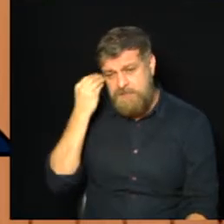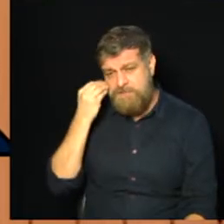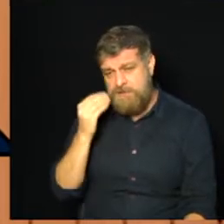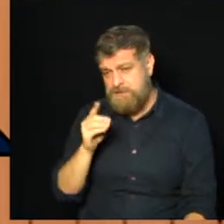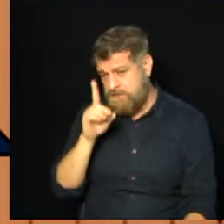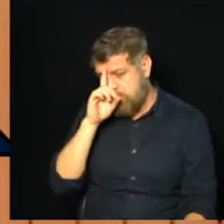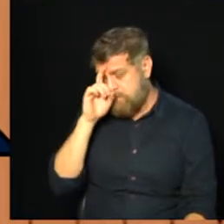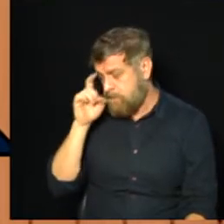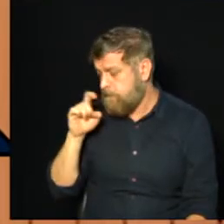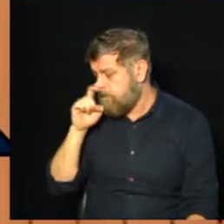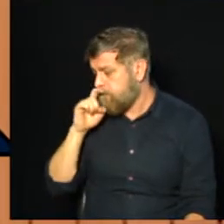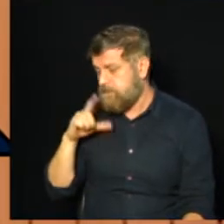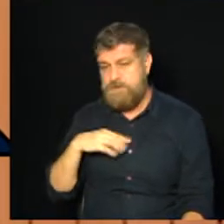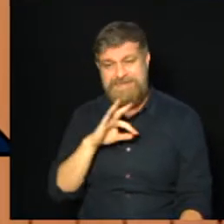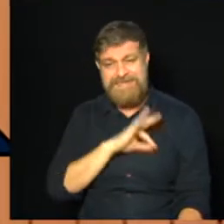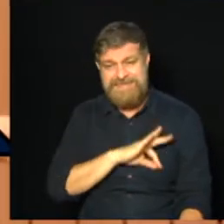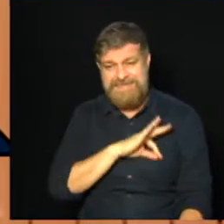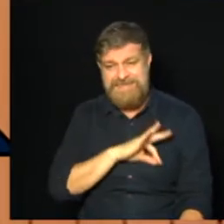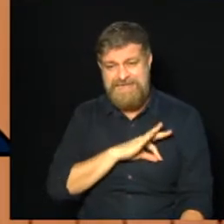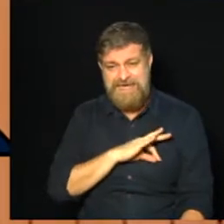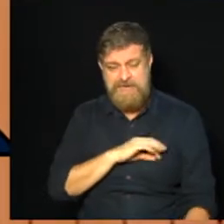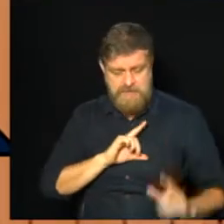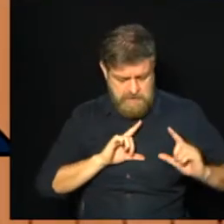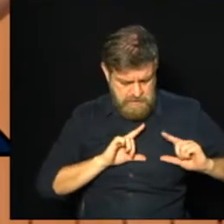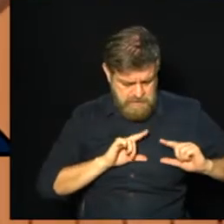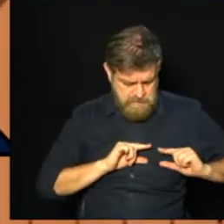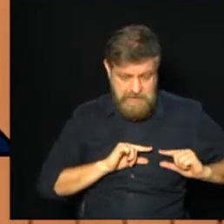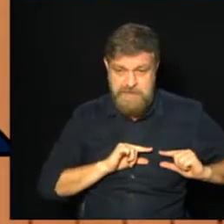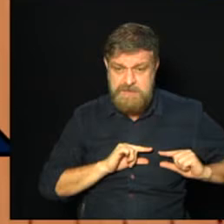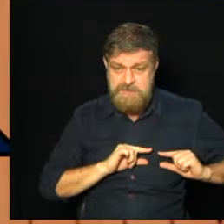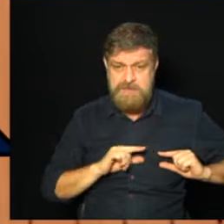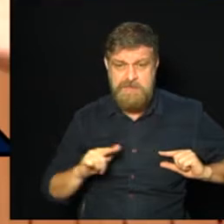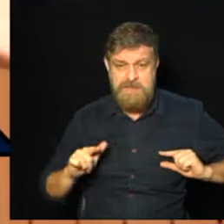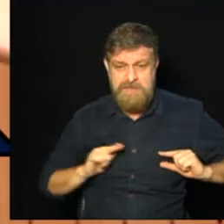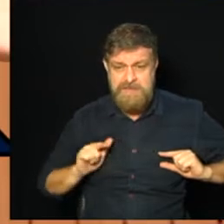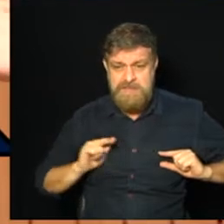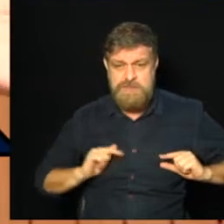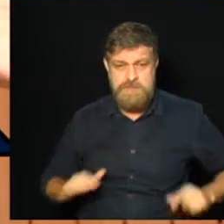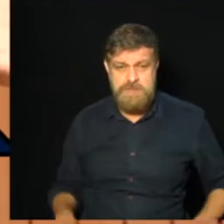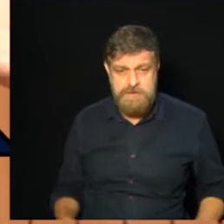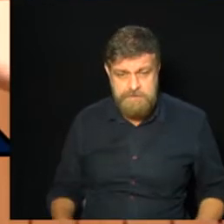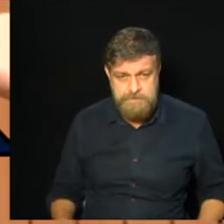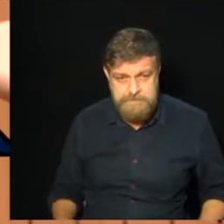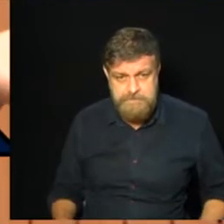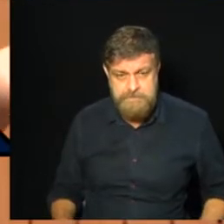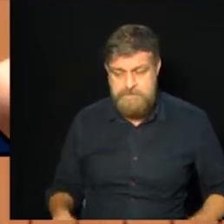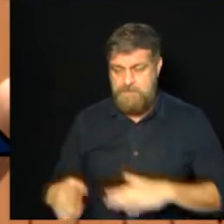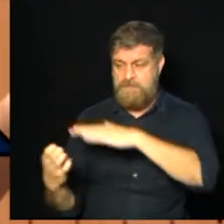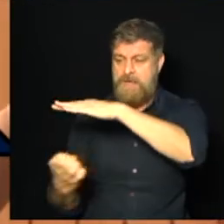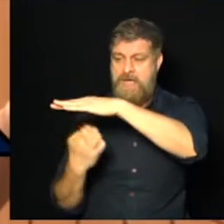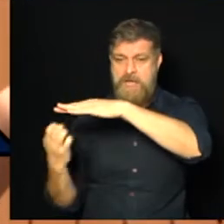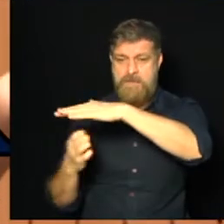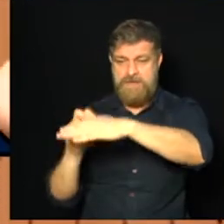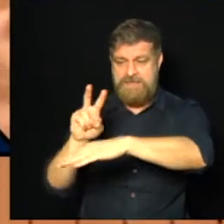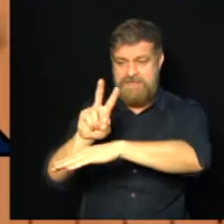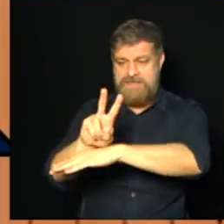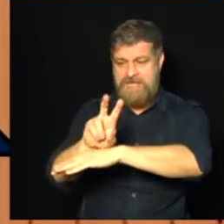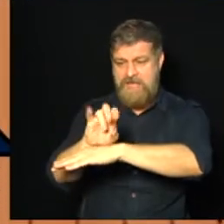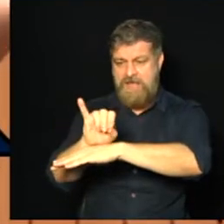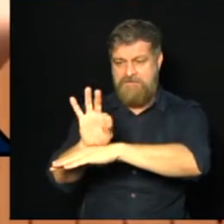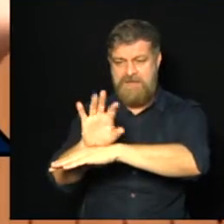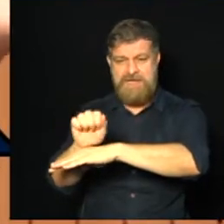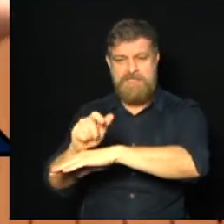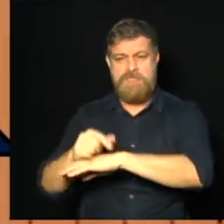tinham salários e remunerações muito baixos, mas que você tinha um alto escalão da empresa, da Vitale Saúde, que tinha